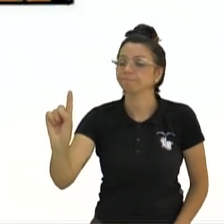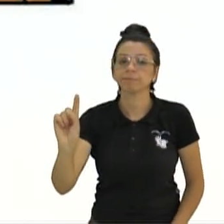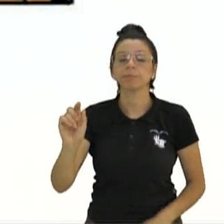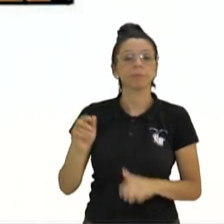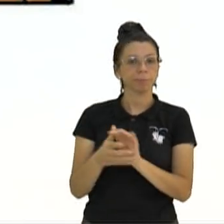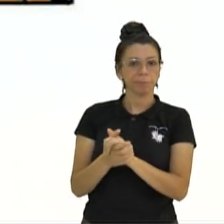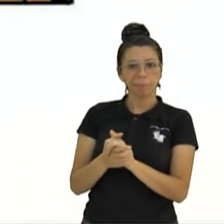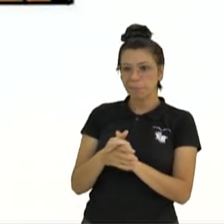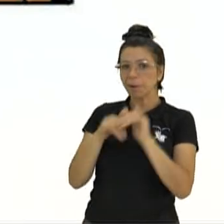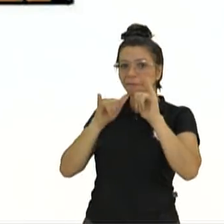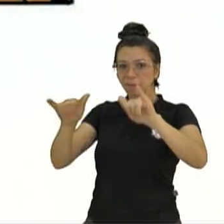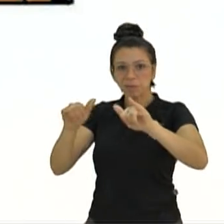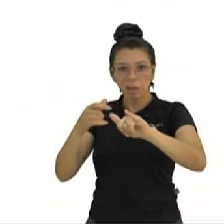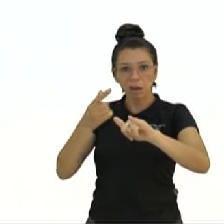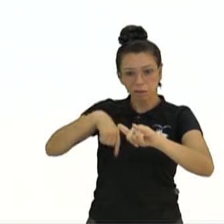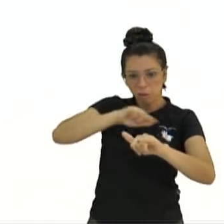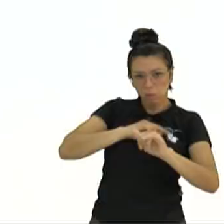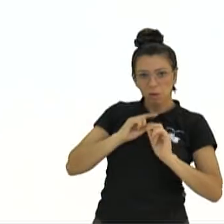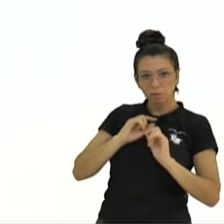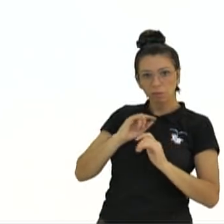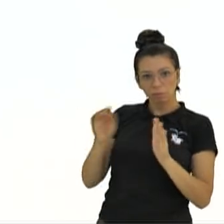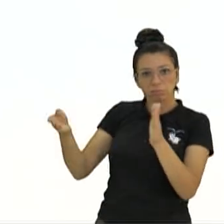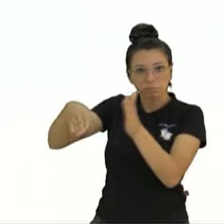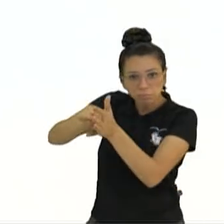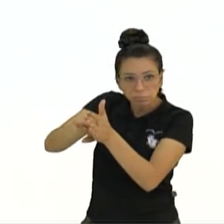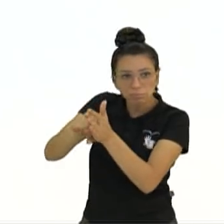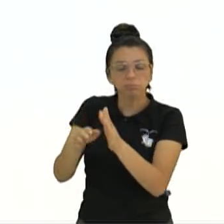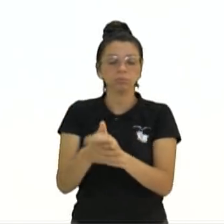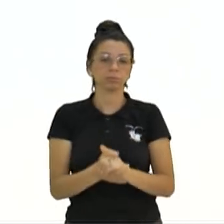estávamos chegando? Tudo isso pergunta.